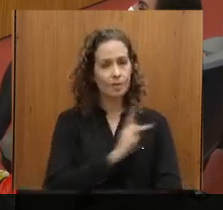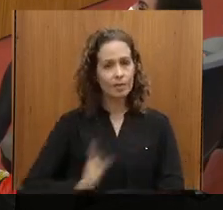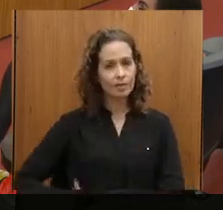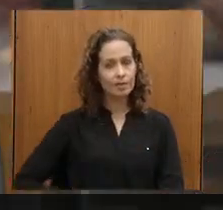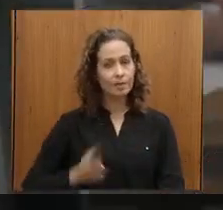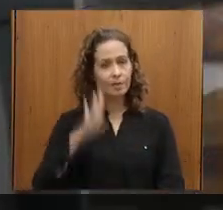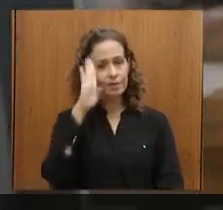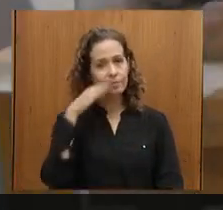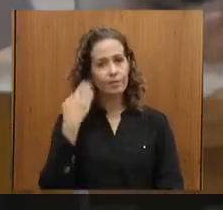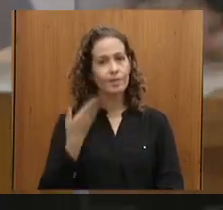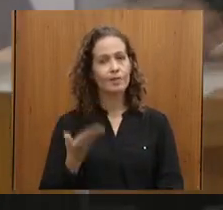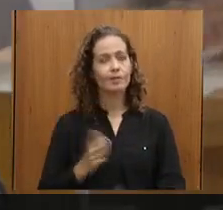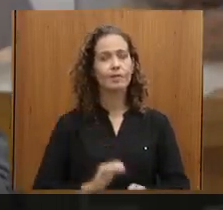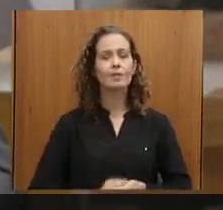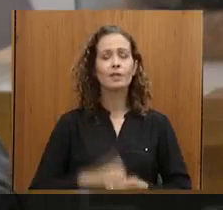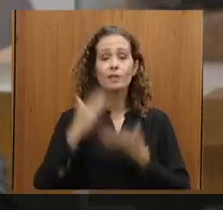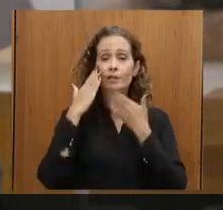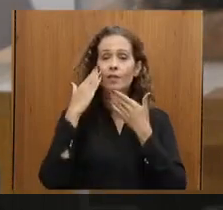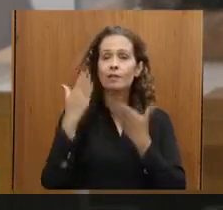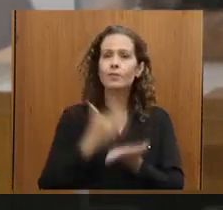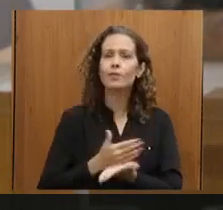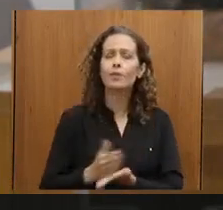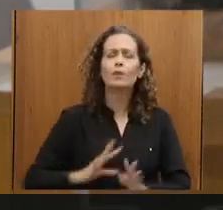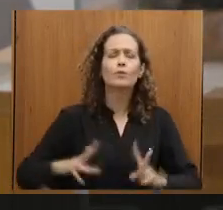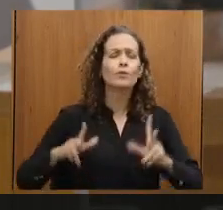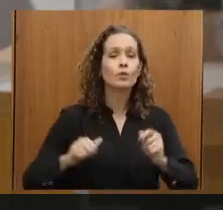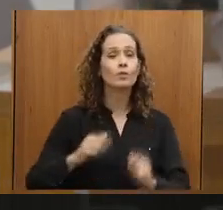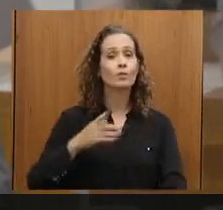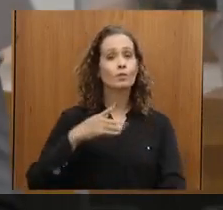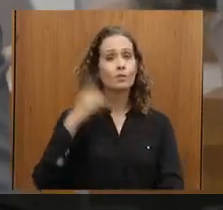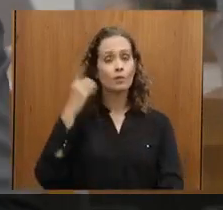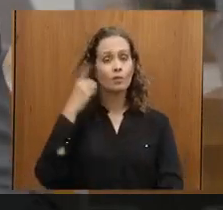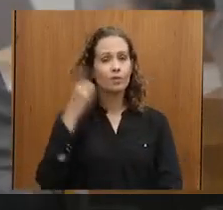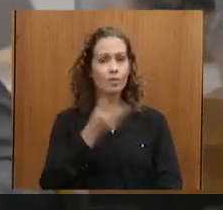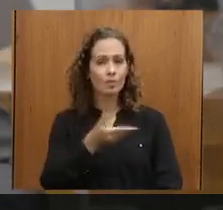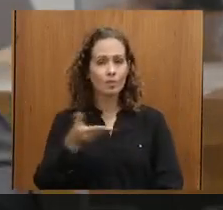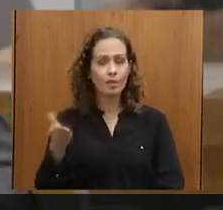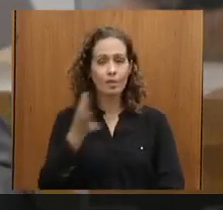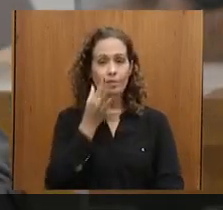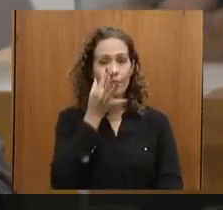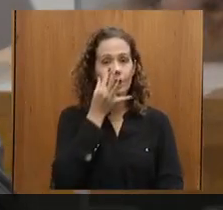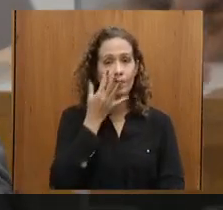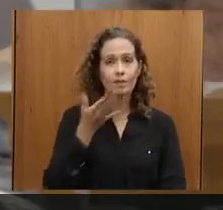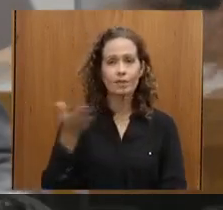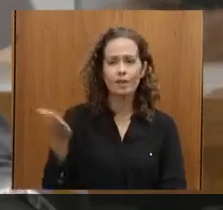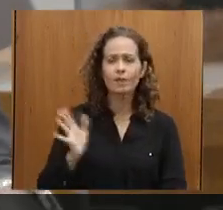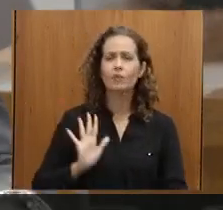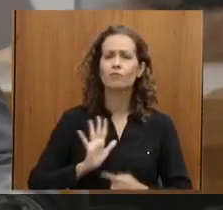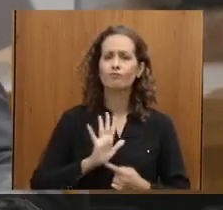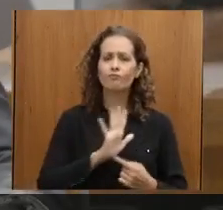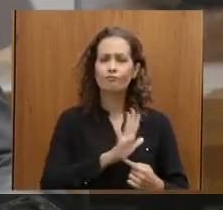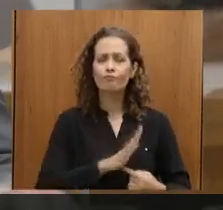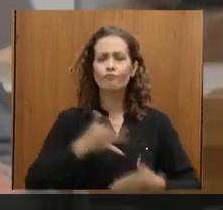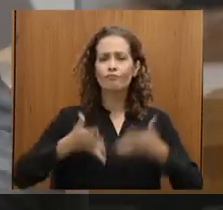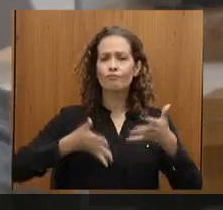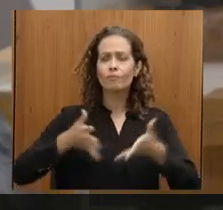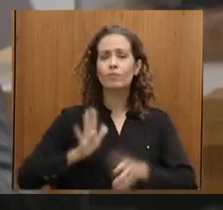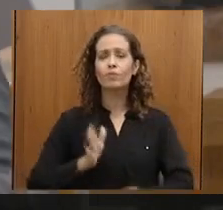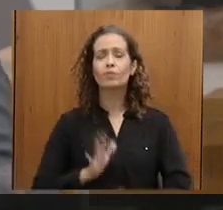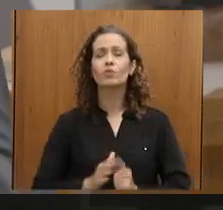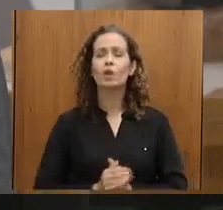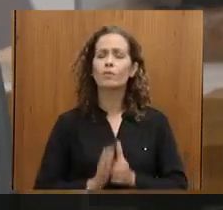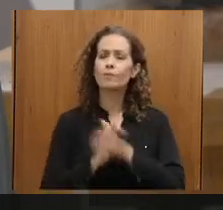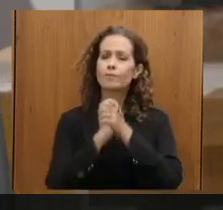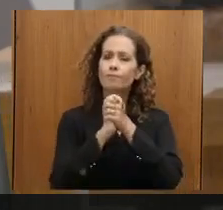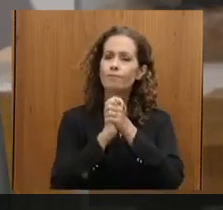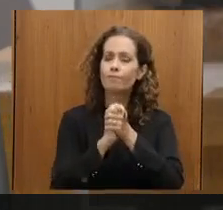deputada Beatriz Serqueira, agradecer inicialmente a todos os deputados aqui presentes que se manifestaram, parabenizar mais